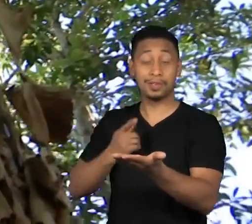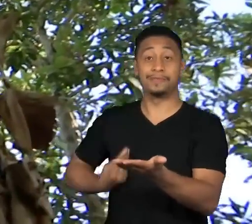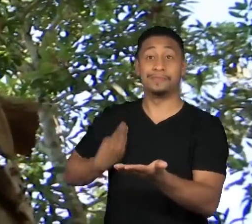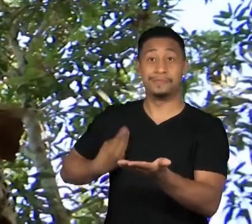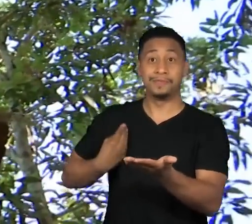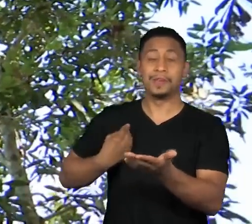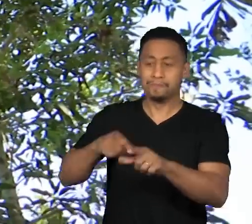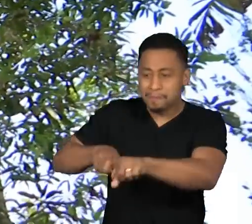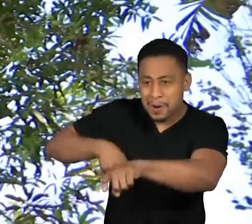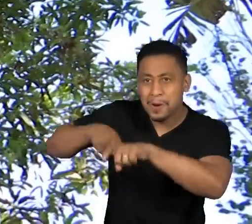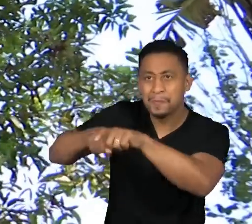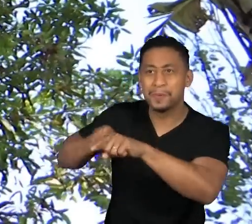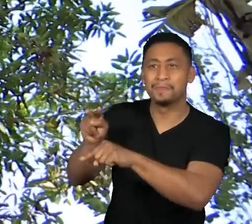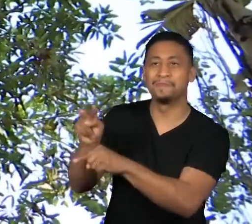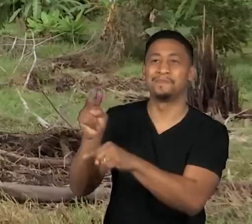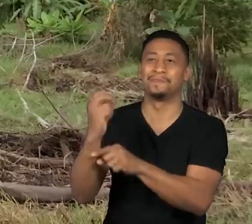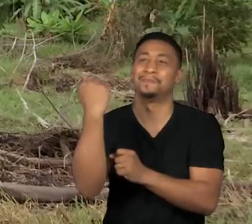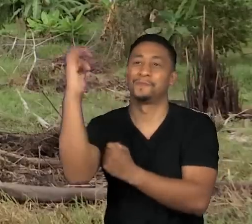pé.